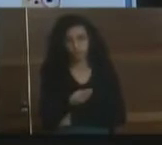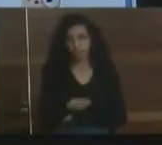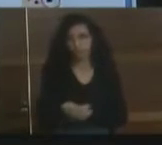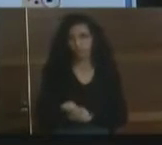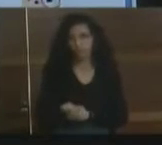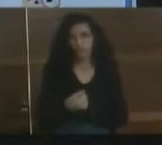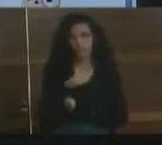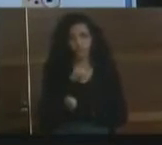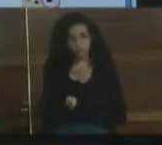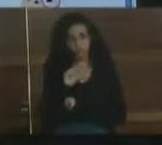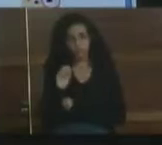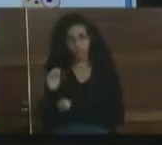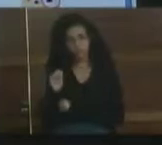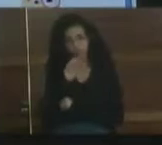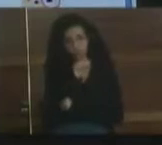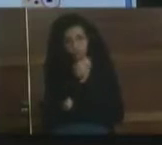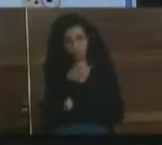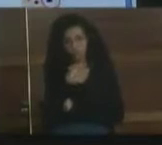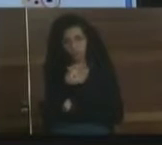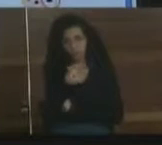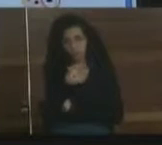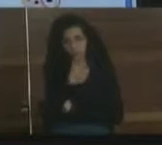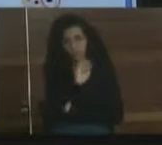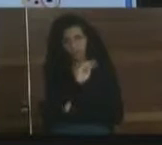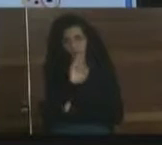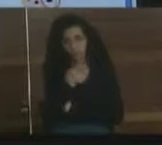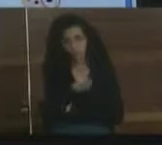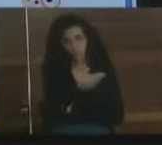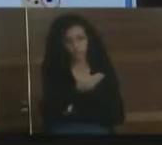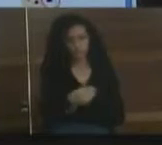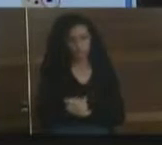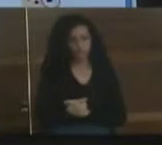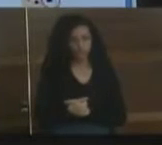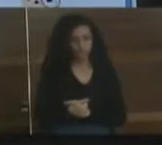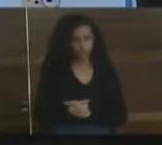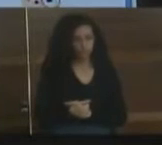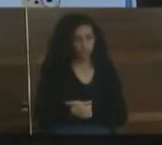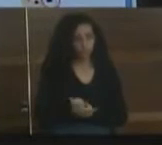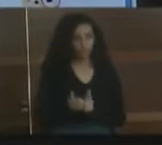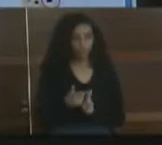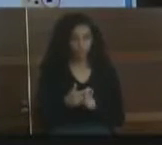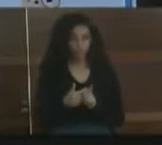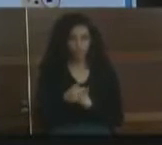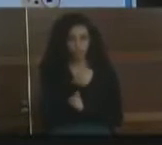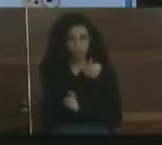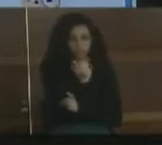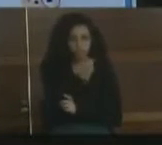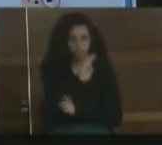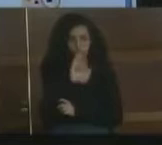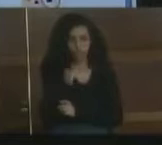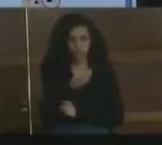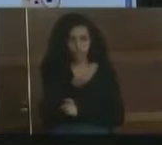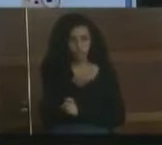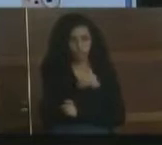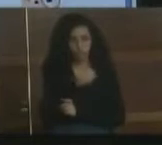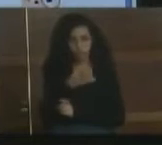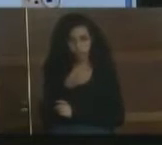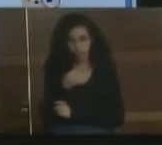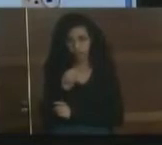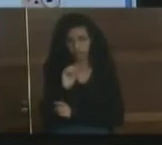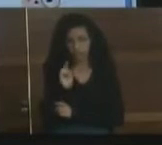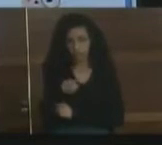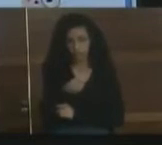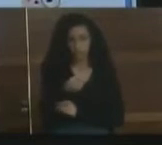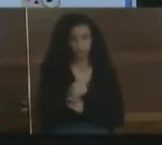o iss com 85 milhões e oitocentos e vinte e dois mil dívida ativa 11 milhões 749